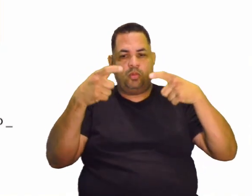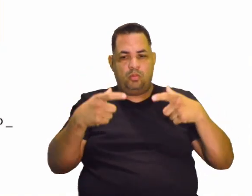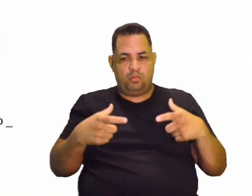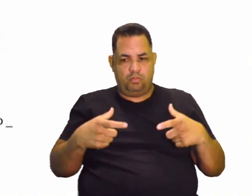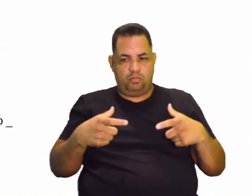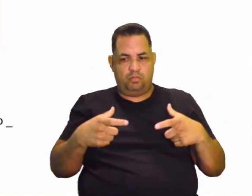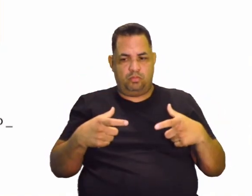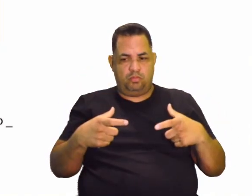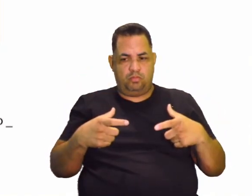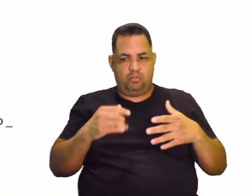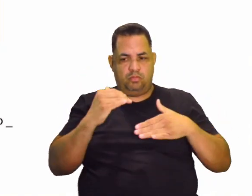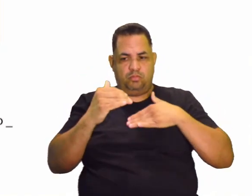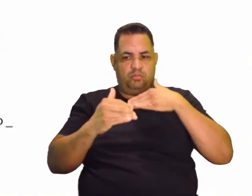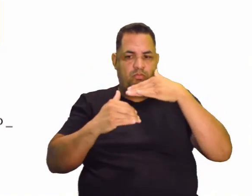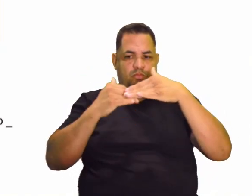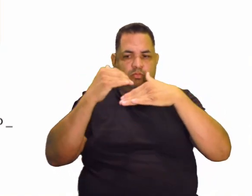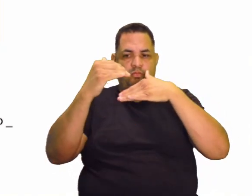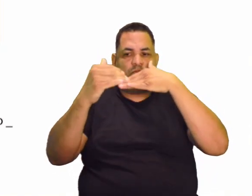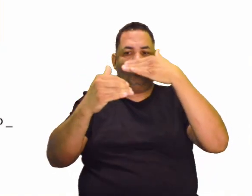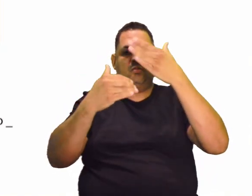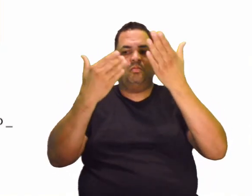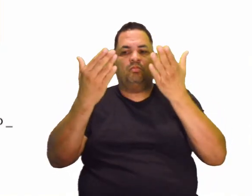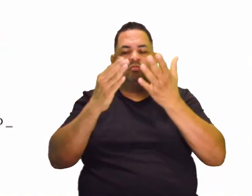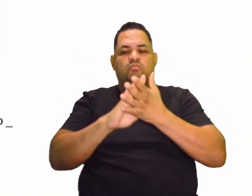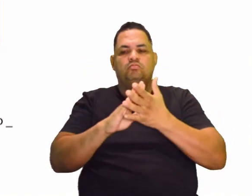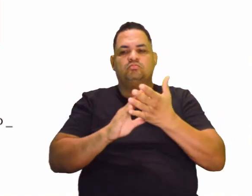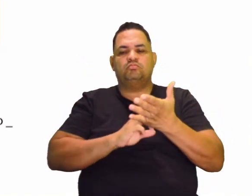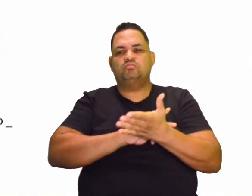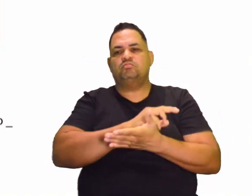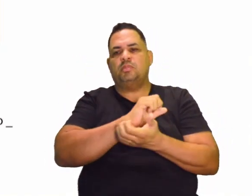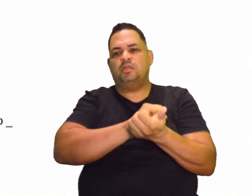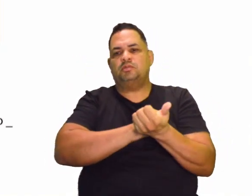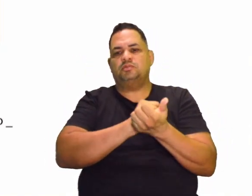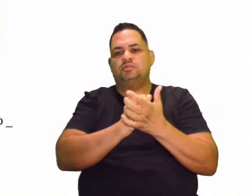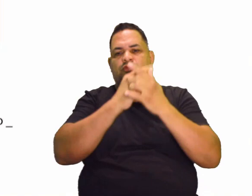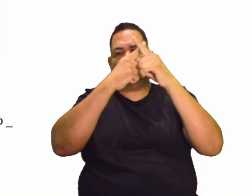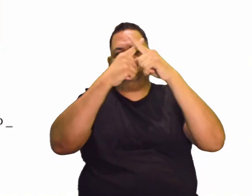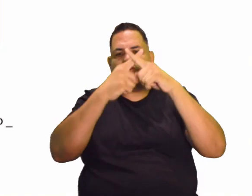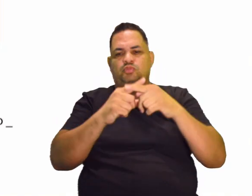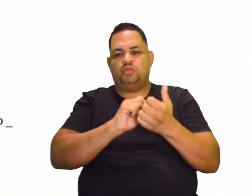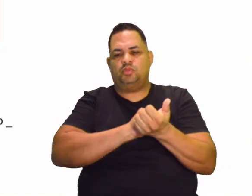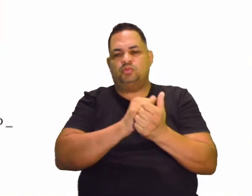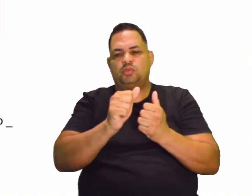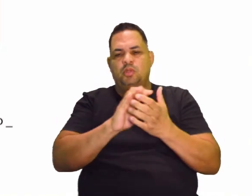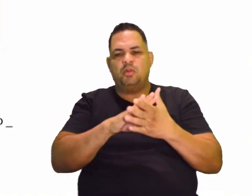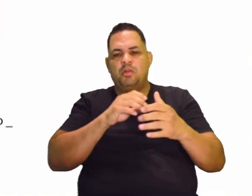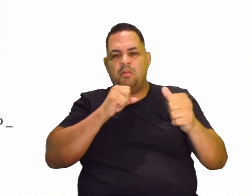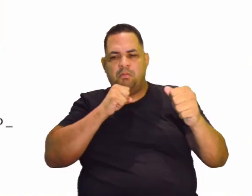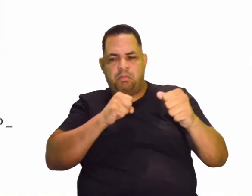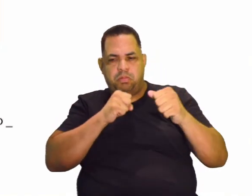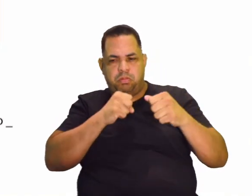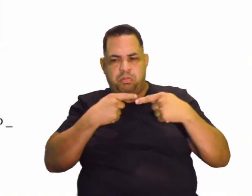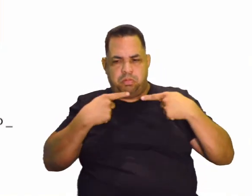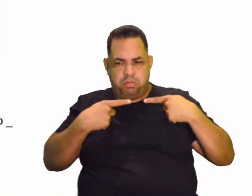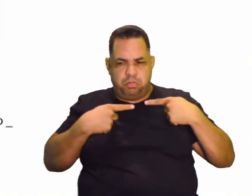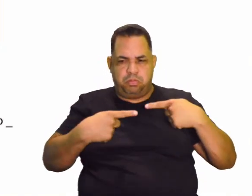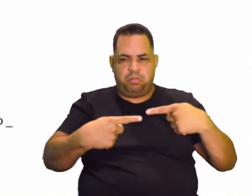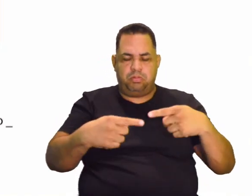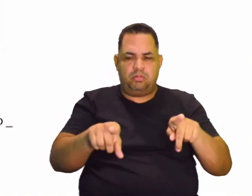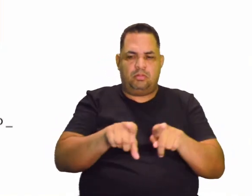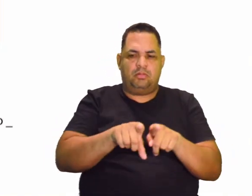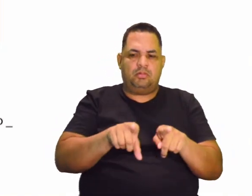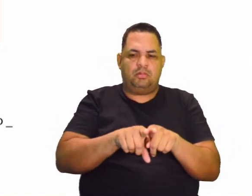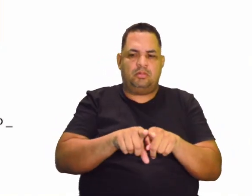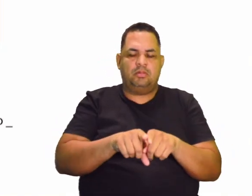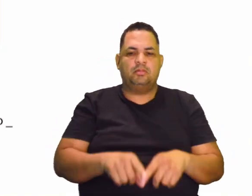onde eles desenvolviam muitos jogos, muitas lutas, né? Então, nós vamos comentar mais